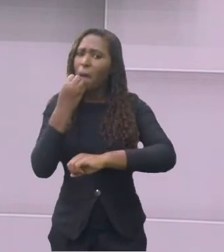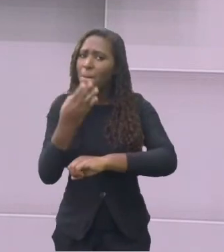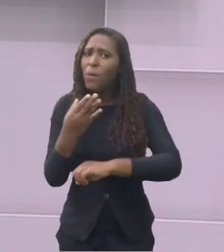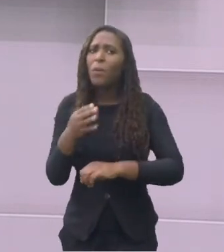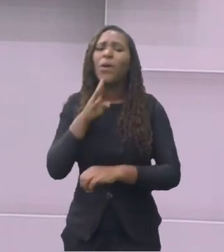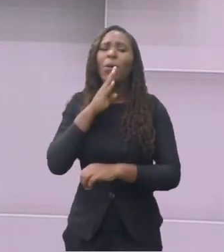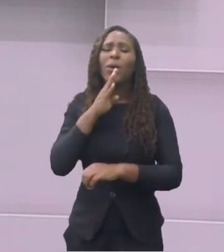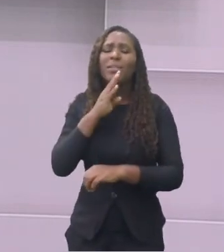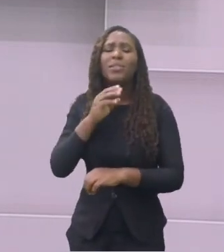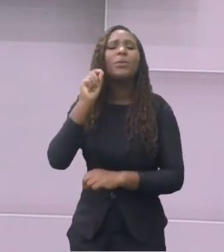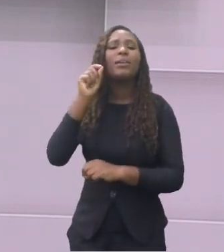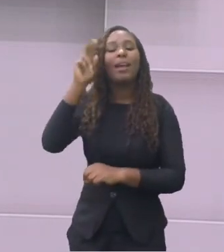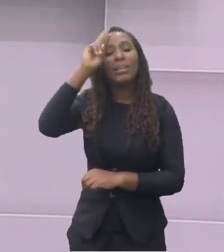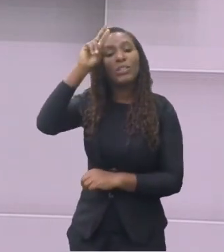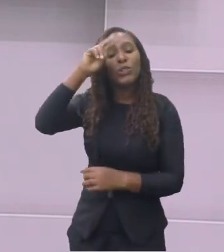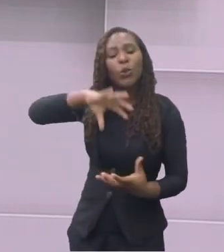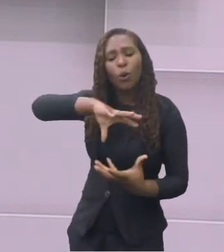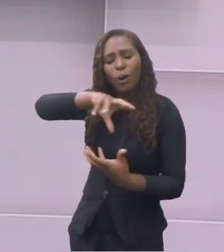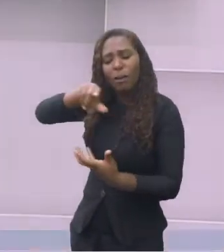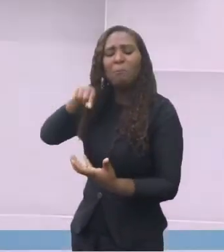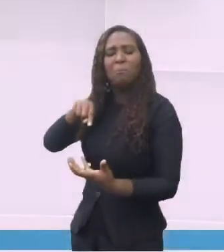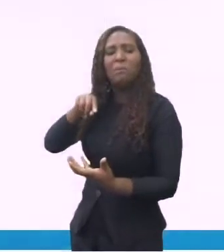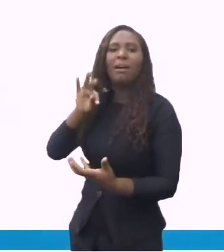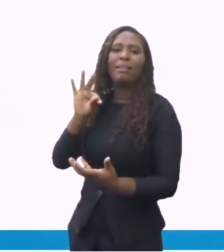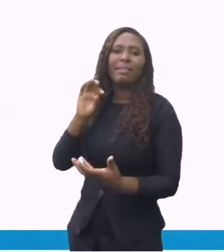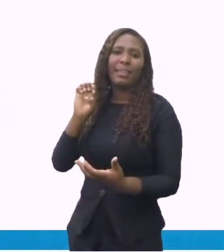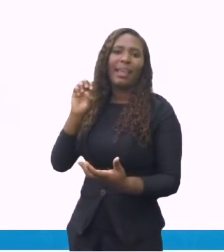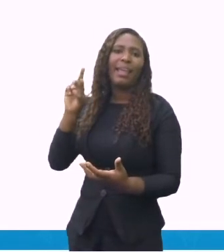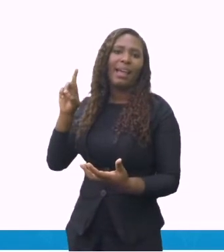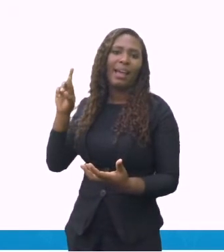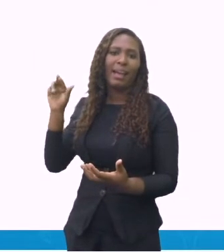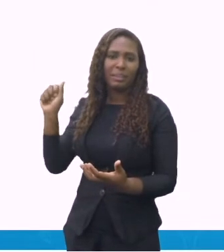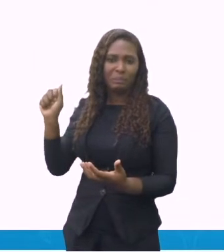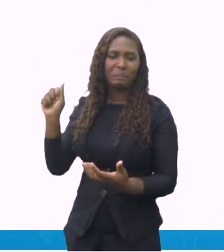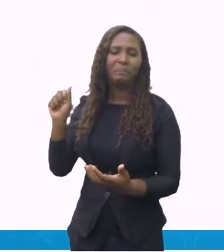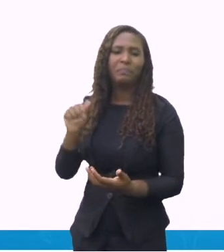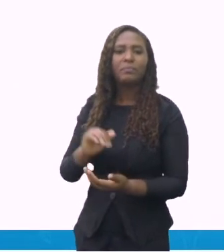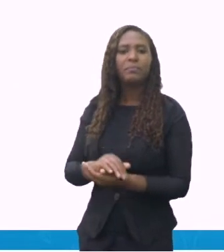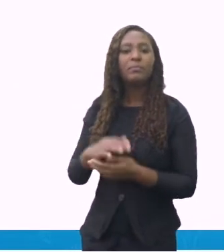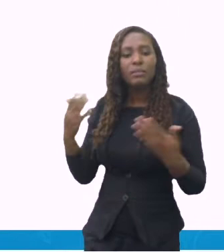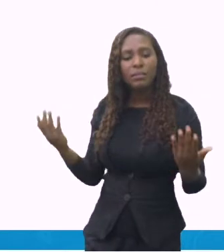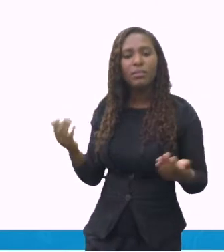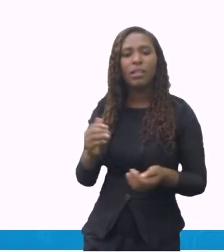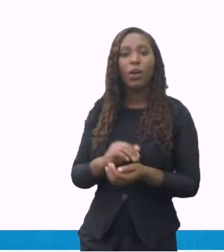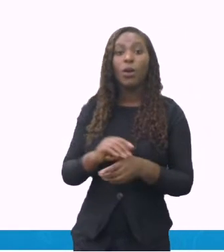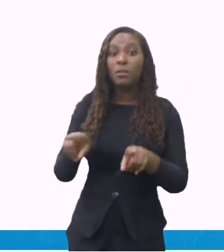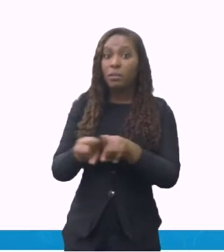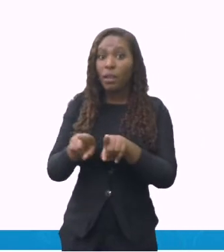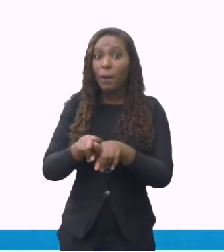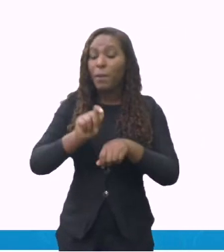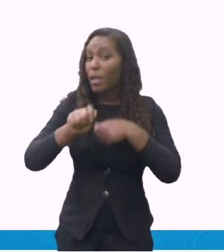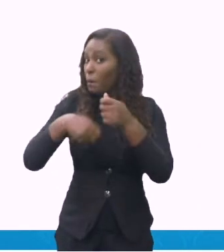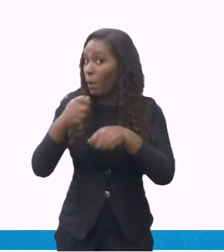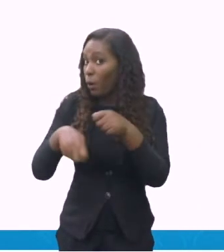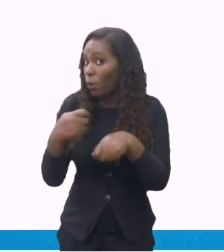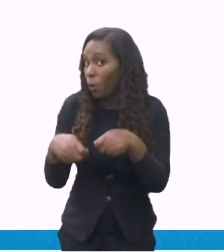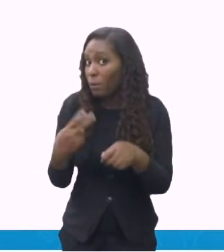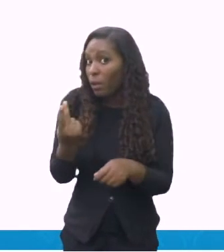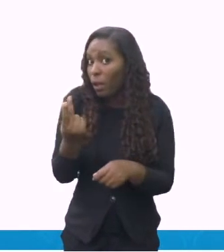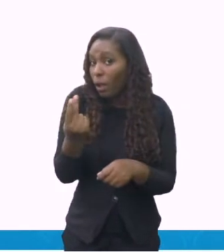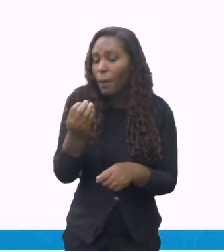do nosso planeta Terra. Apresentam grande importância econômica, né?